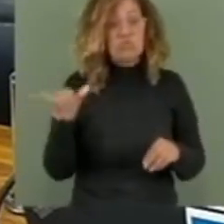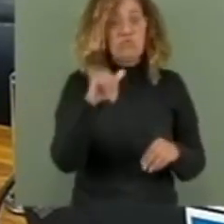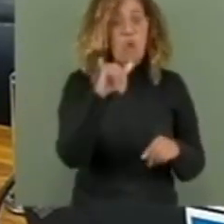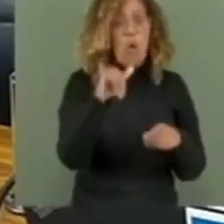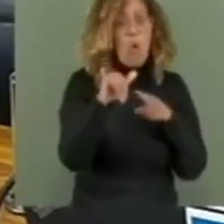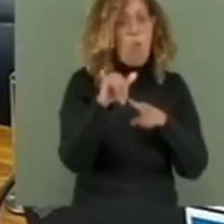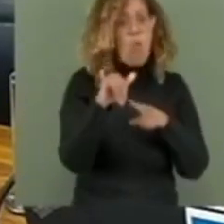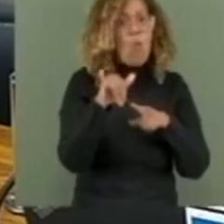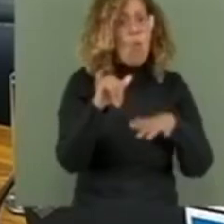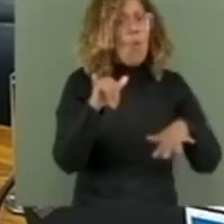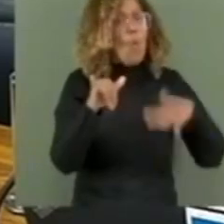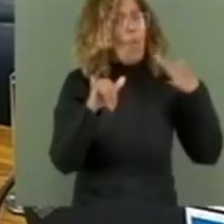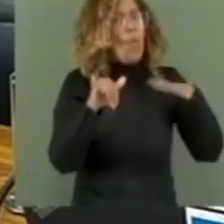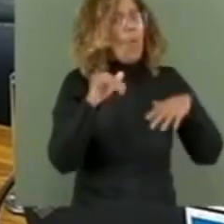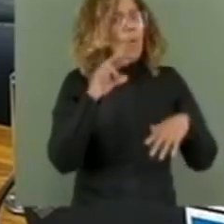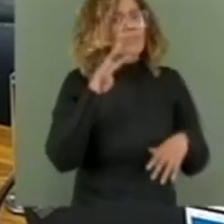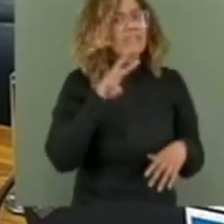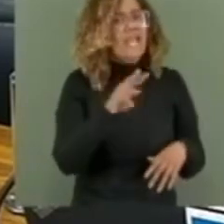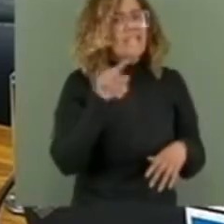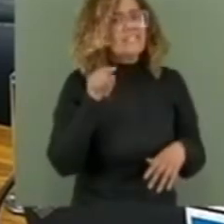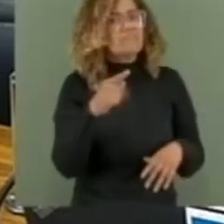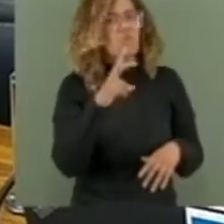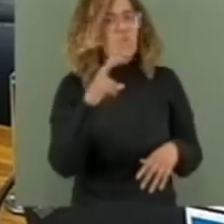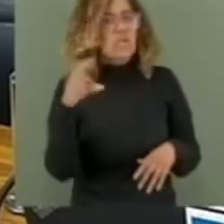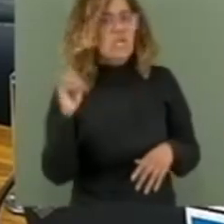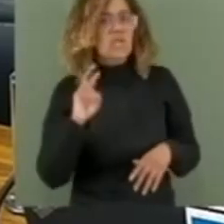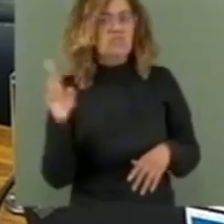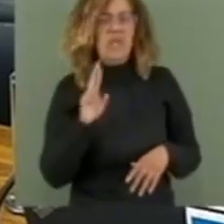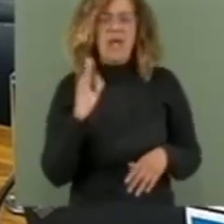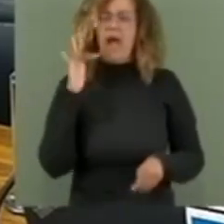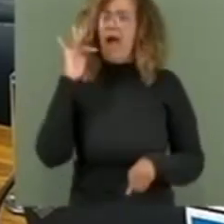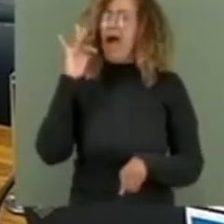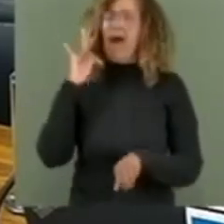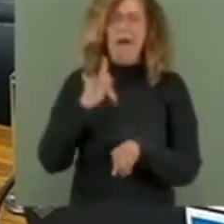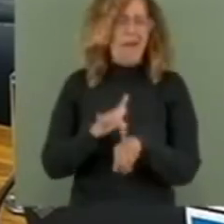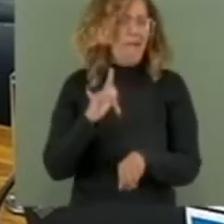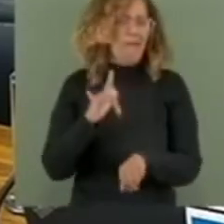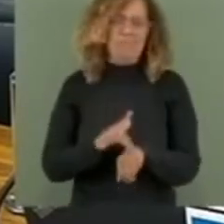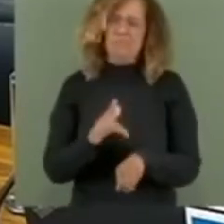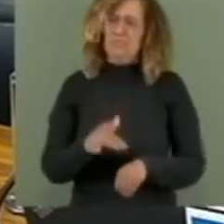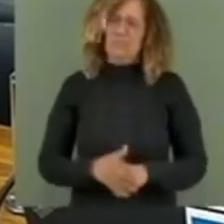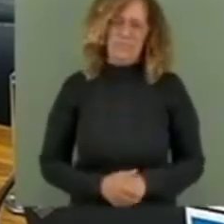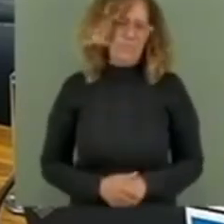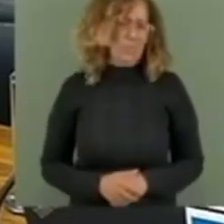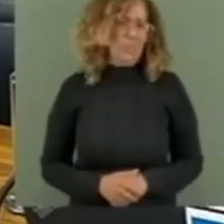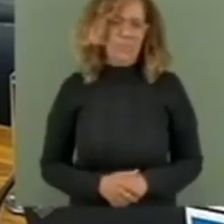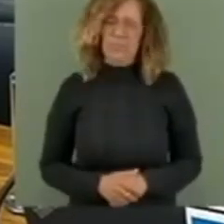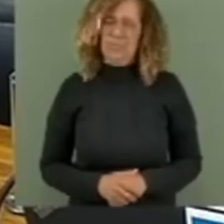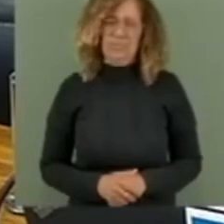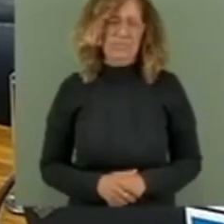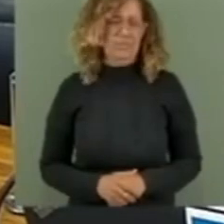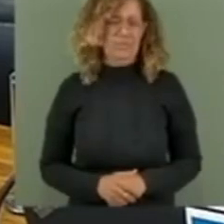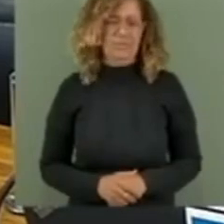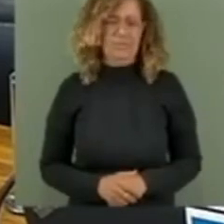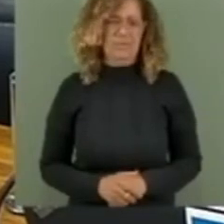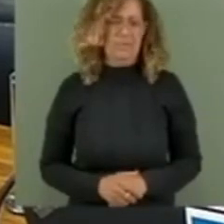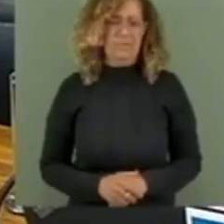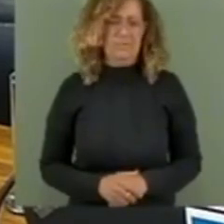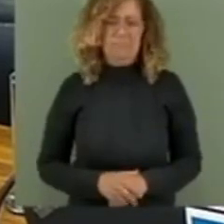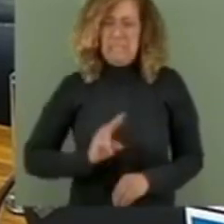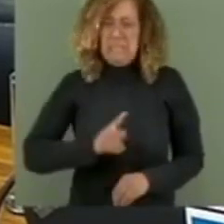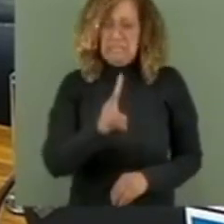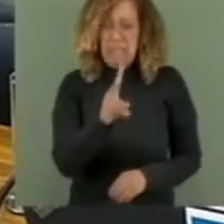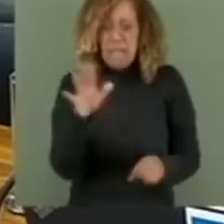R 3.000 R 3500 Isso é um absurdo isso é um absurdo Então o que é que nós estamos e sempre